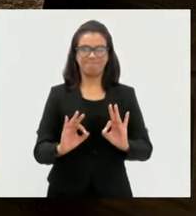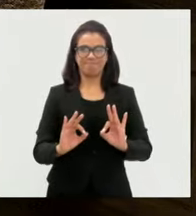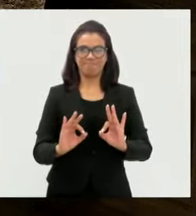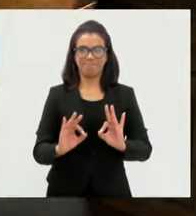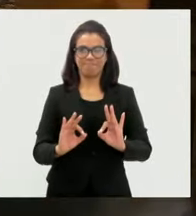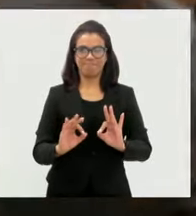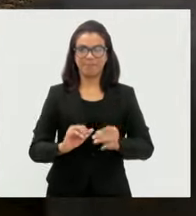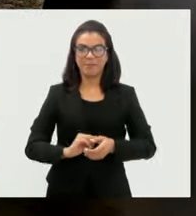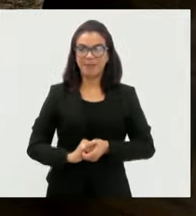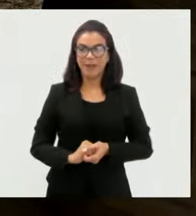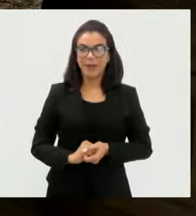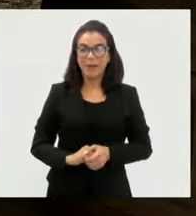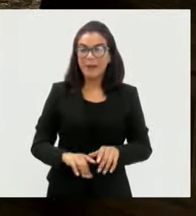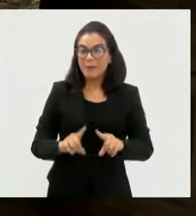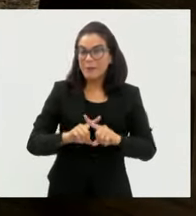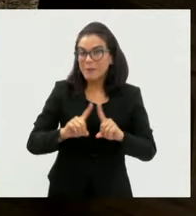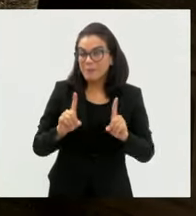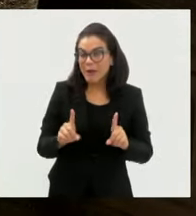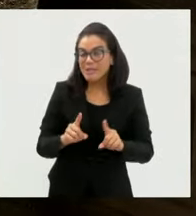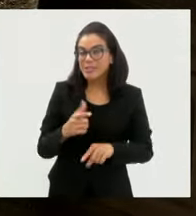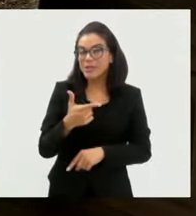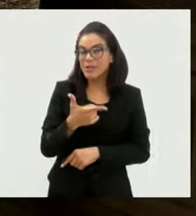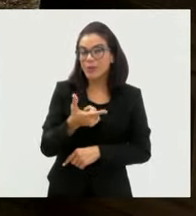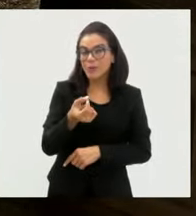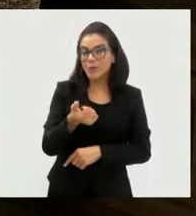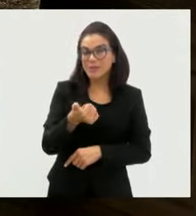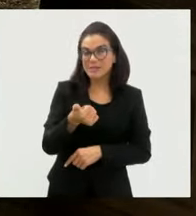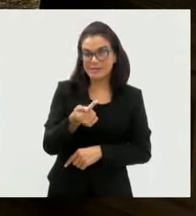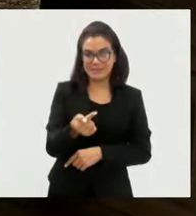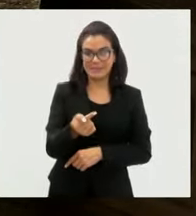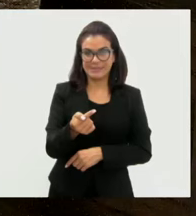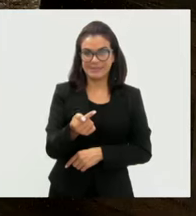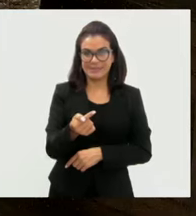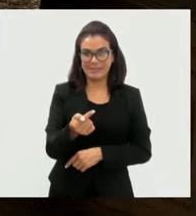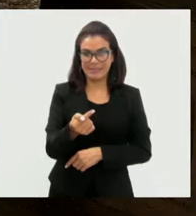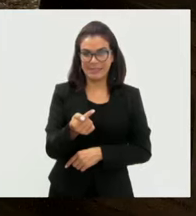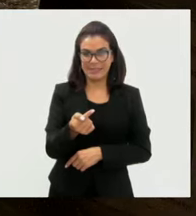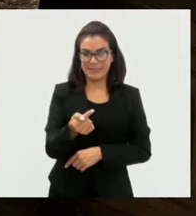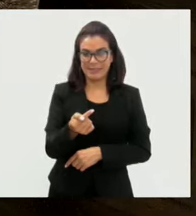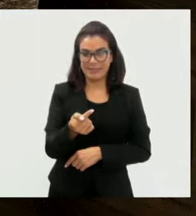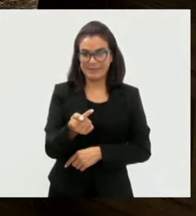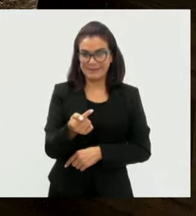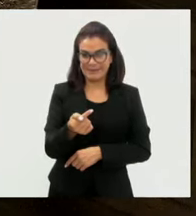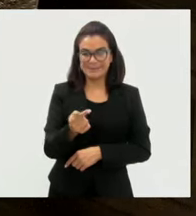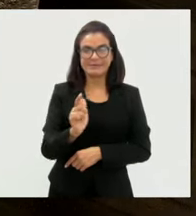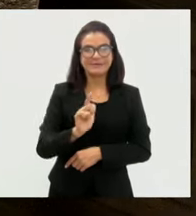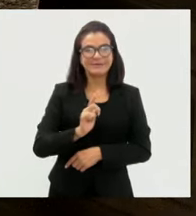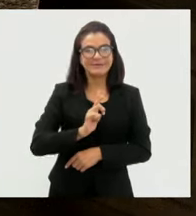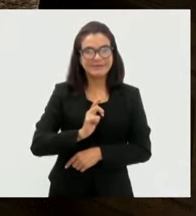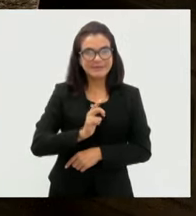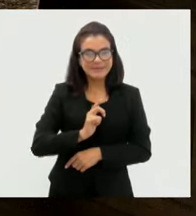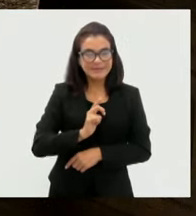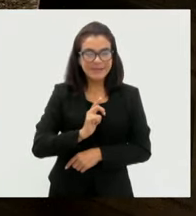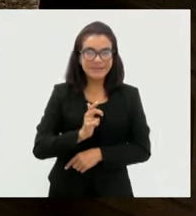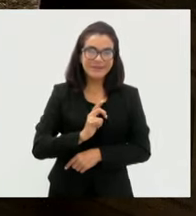mérito, mas é de 2017. E ele tem